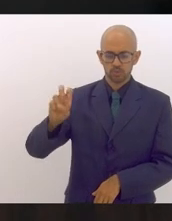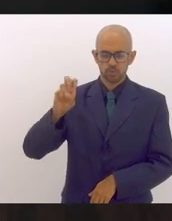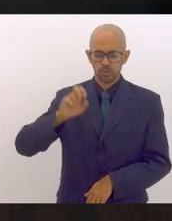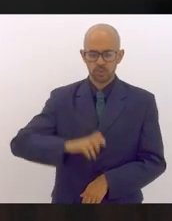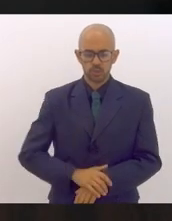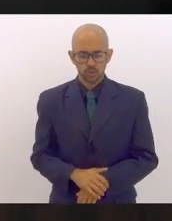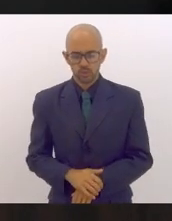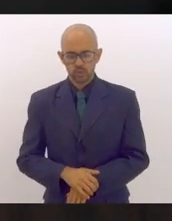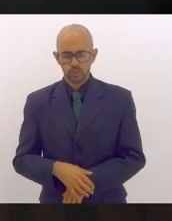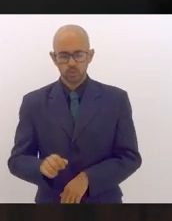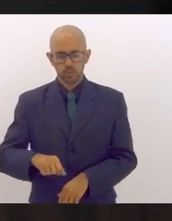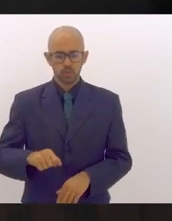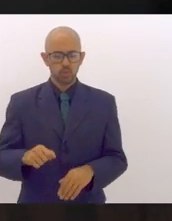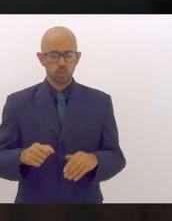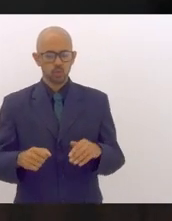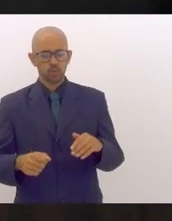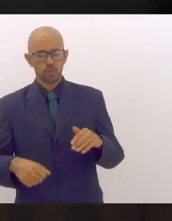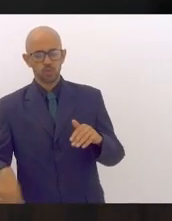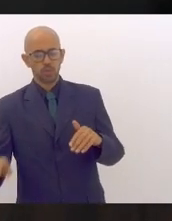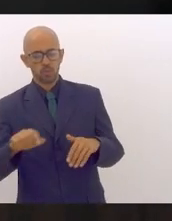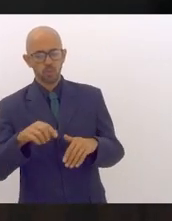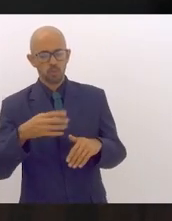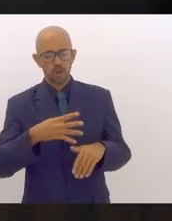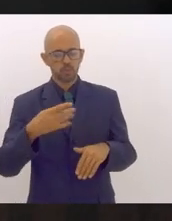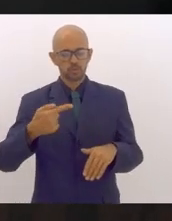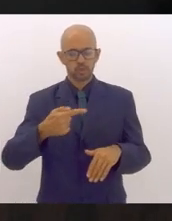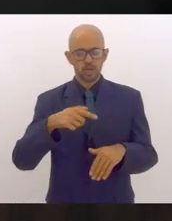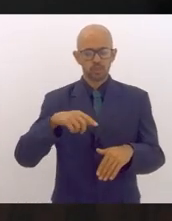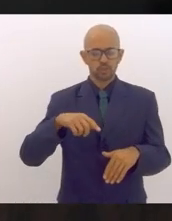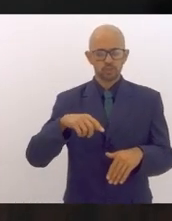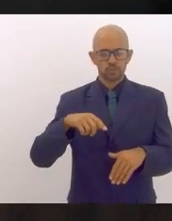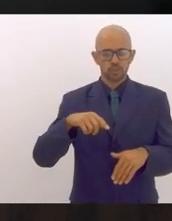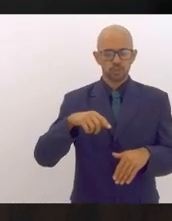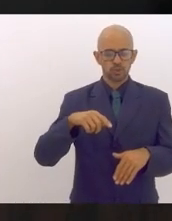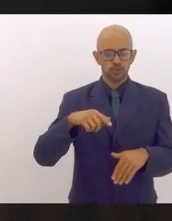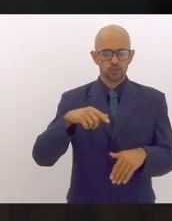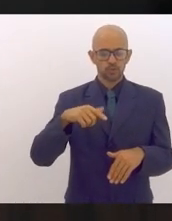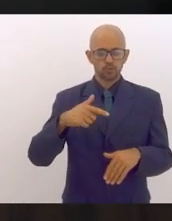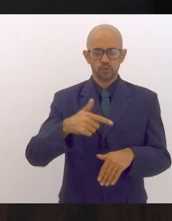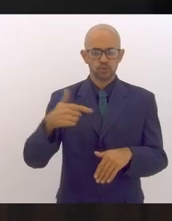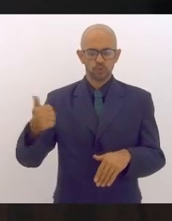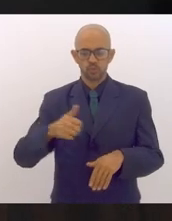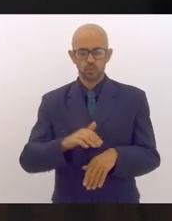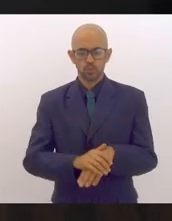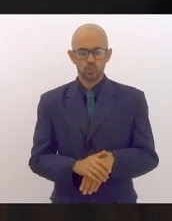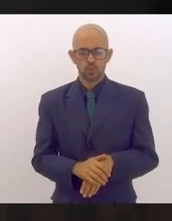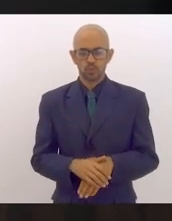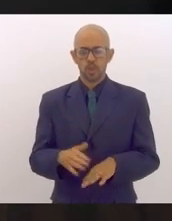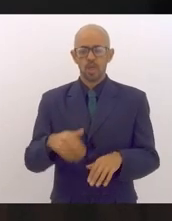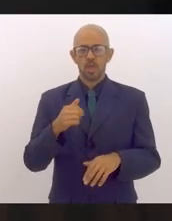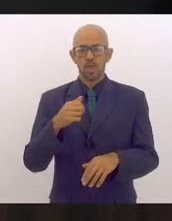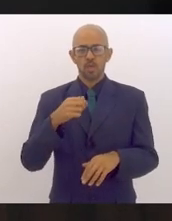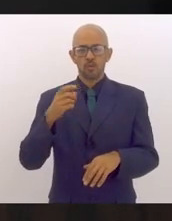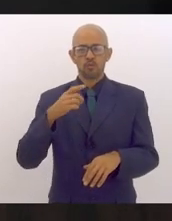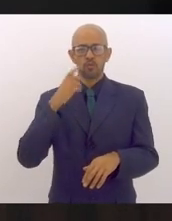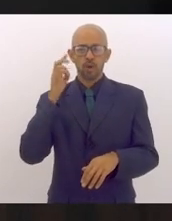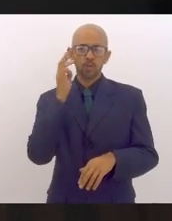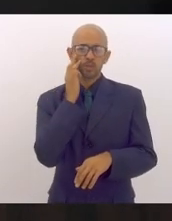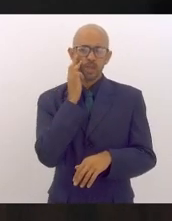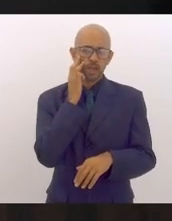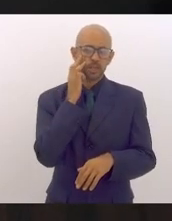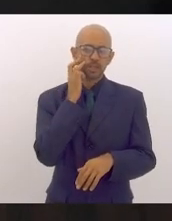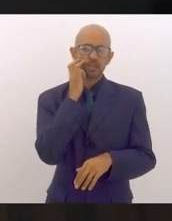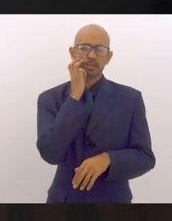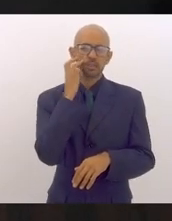total aposto ao projeto de lei 4728 de 21, de autoria dos deputados Flávio Serafim, Valdeir Carneiro, André Siciliano, Jair Bittencourt,